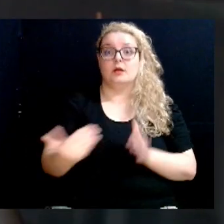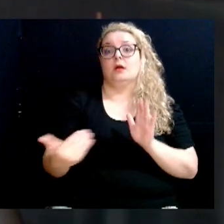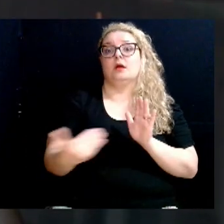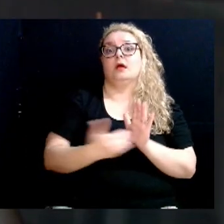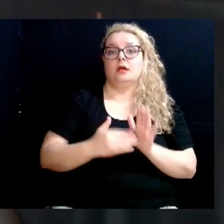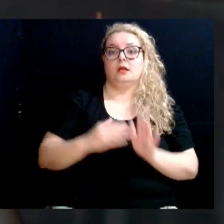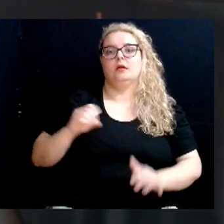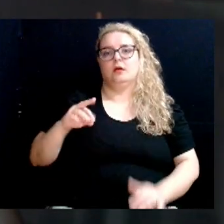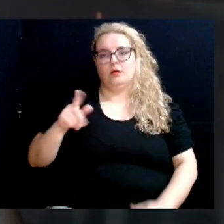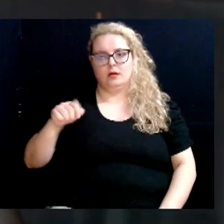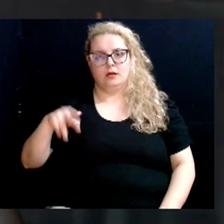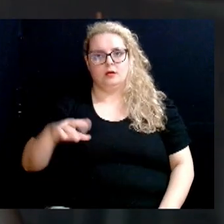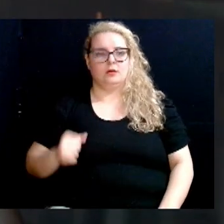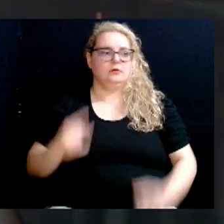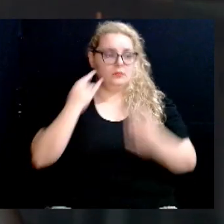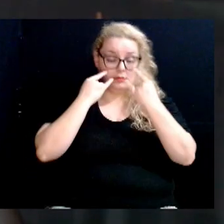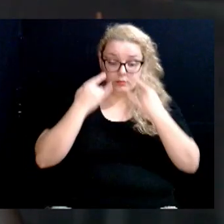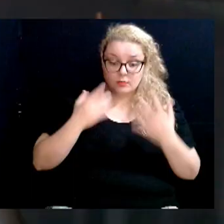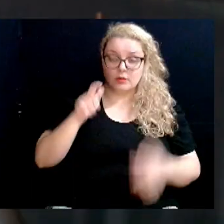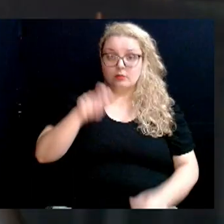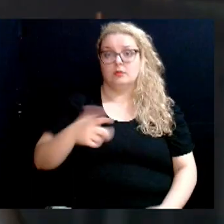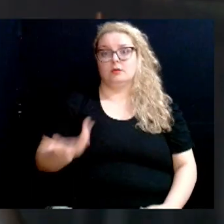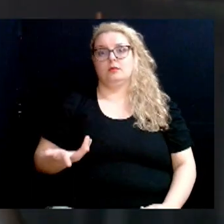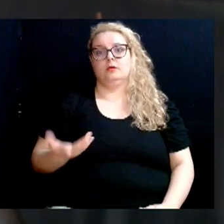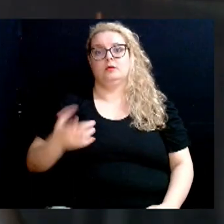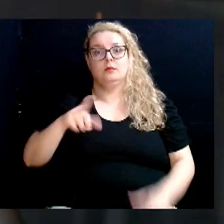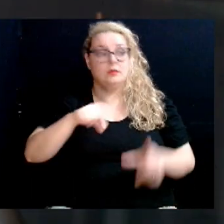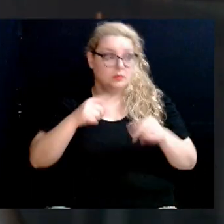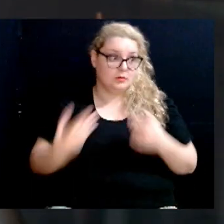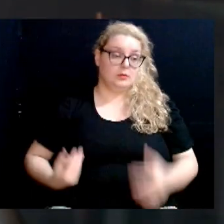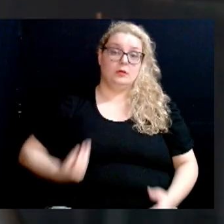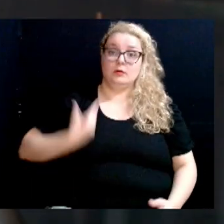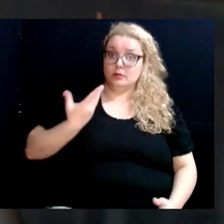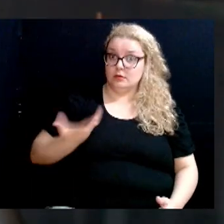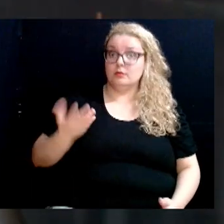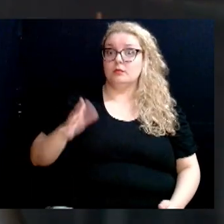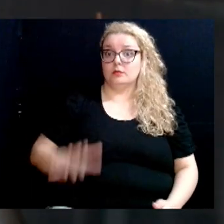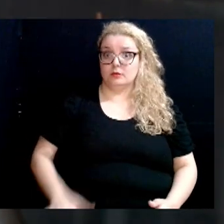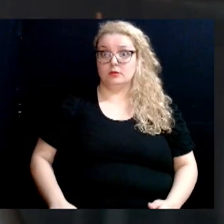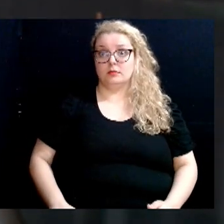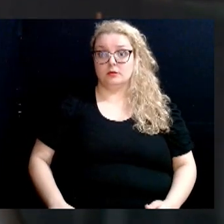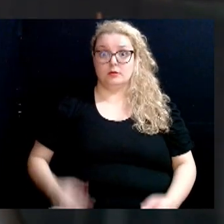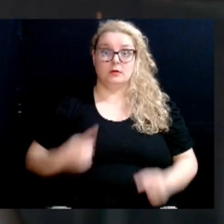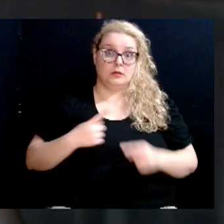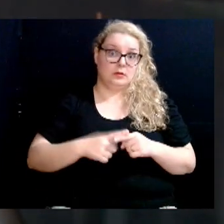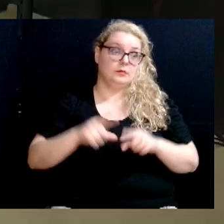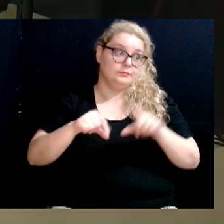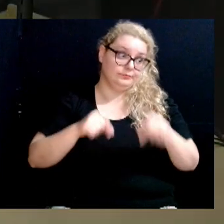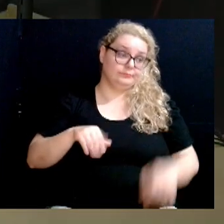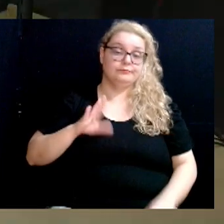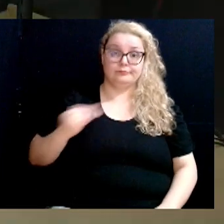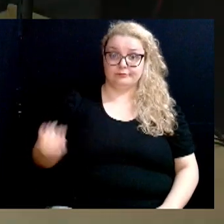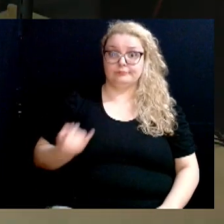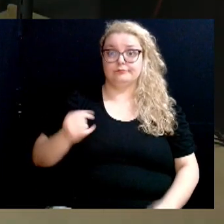se interessar pela pessoa que você escolheu passar a sua vida, né? Porque é a escolha mais importante que você vai fazer.